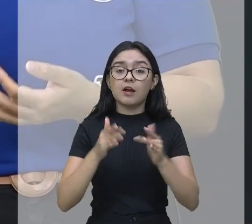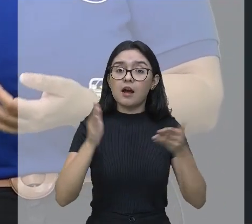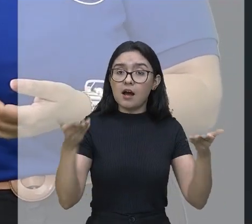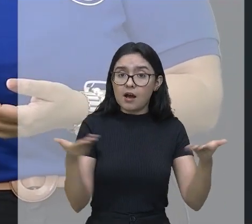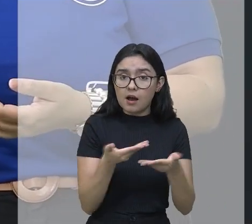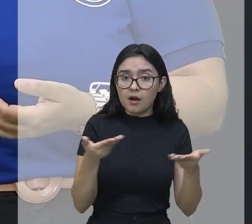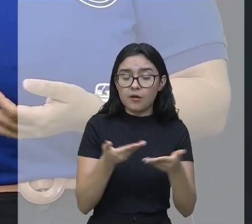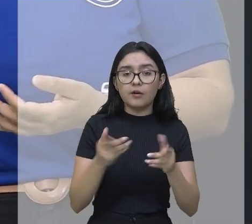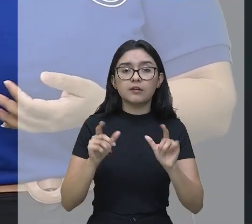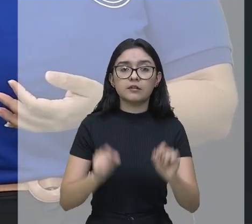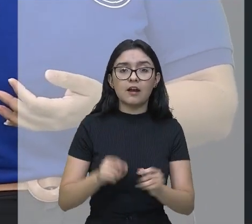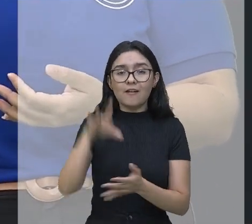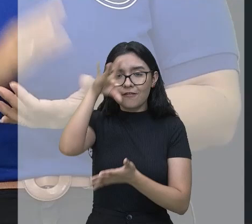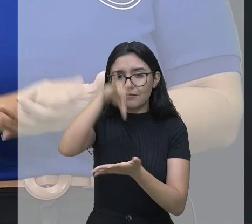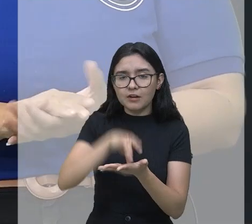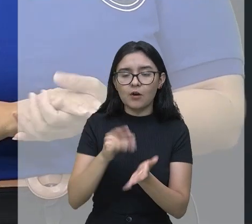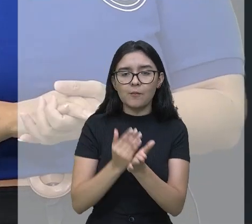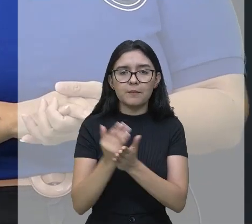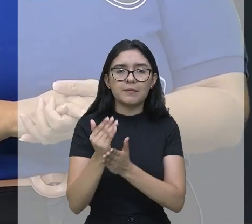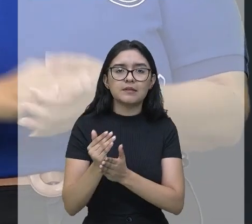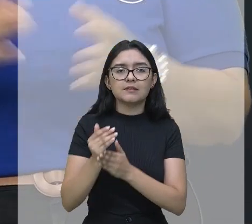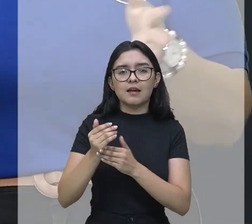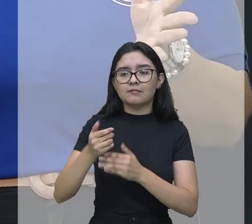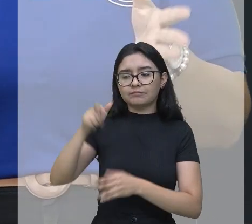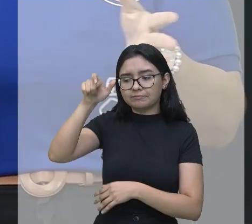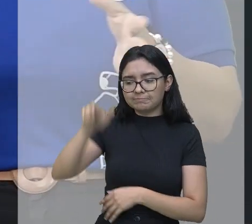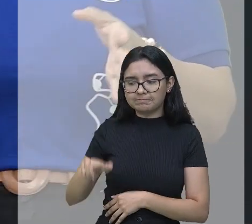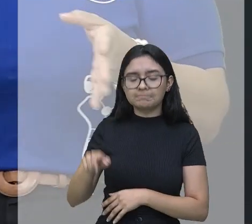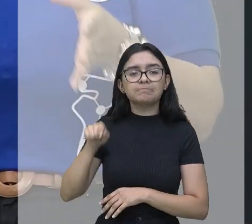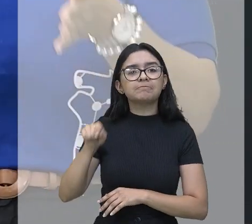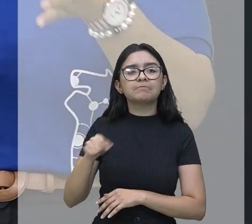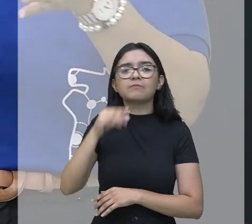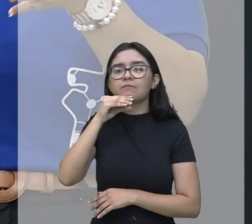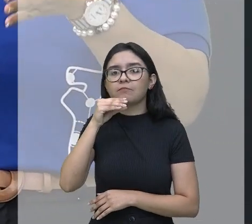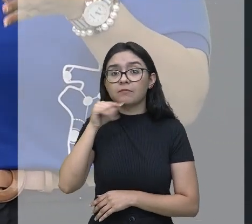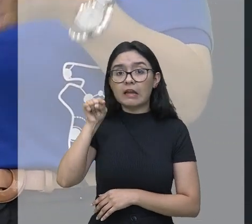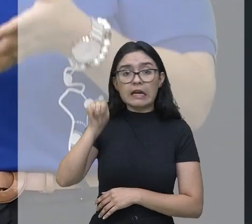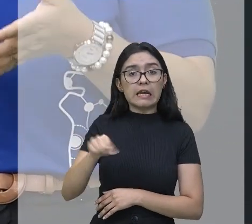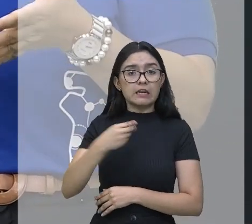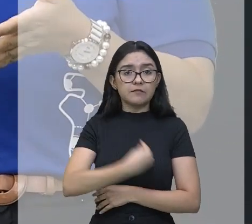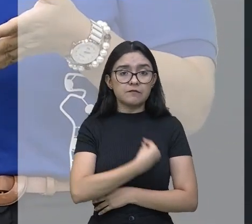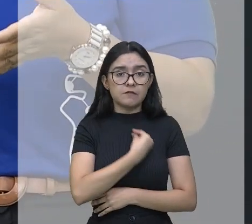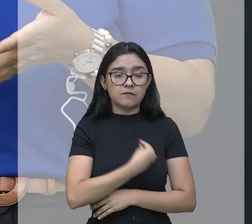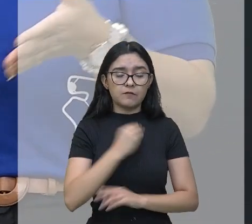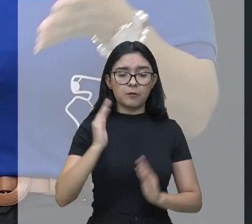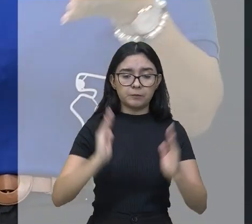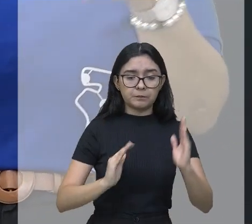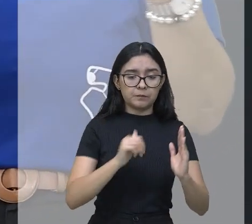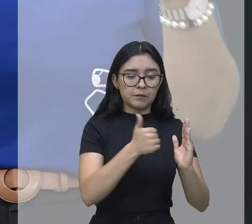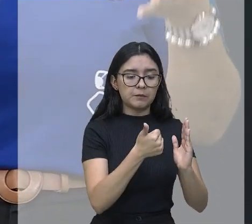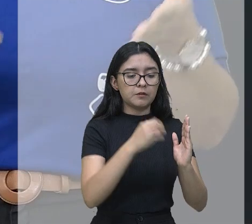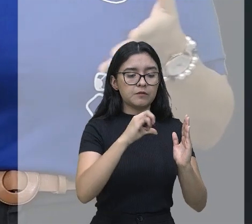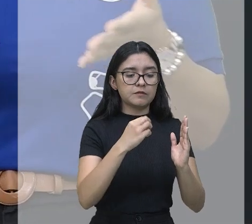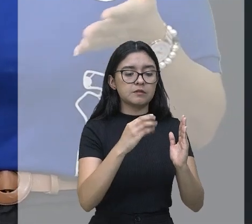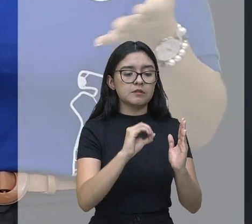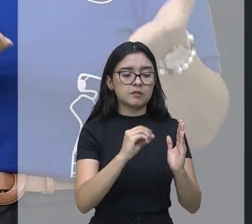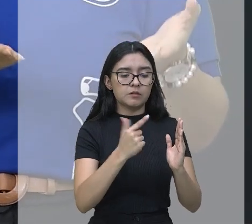vamos oficialmente começar a abordá-lo. Ele viveu entre 1902